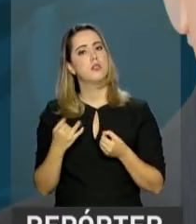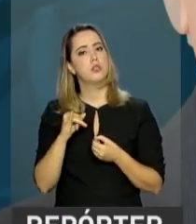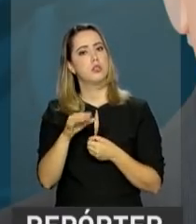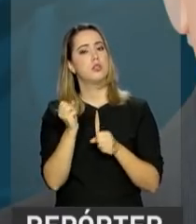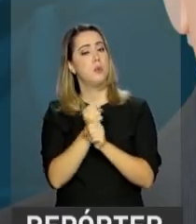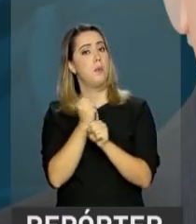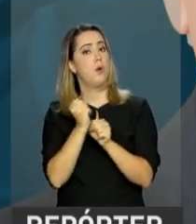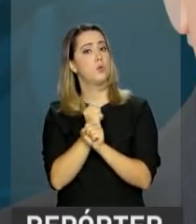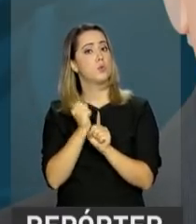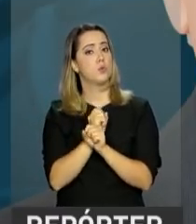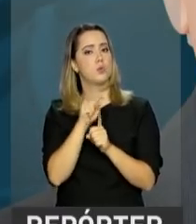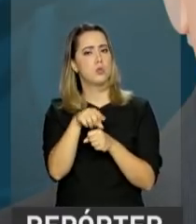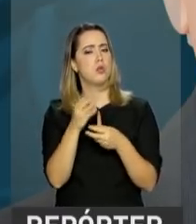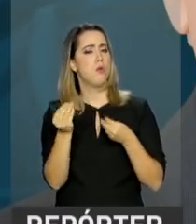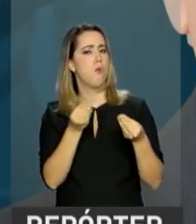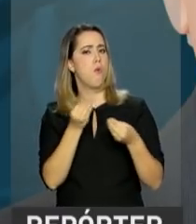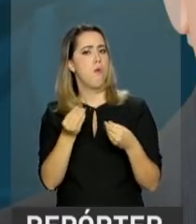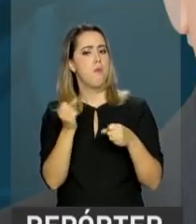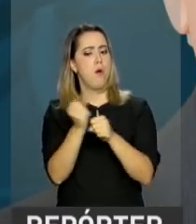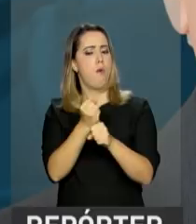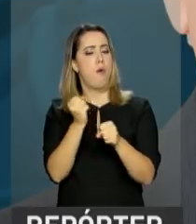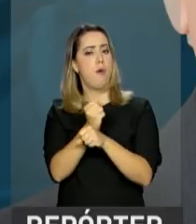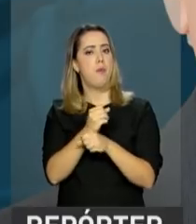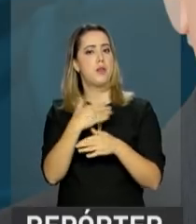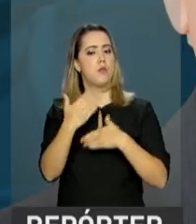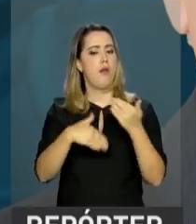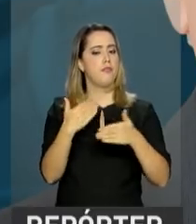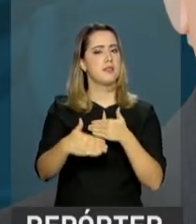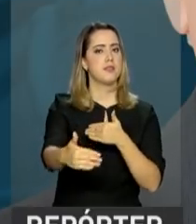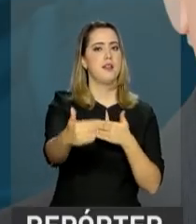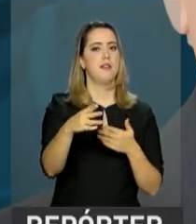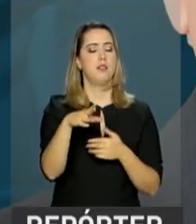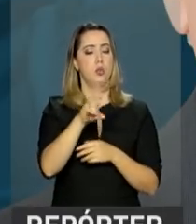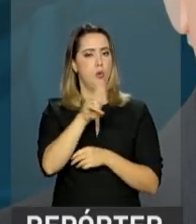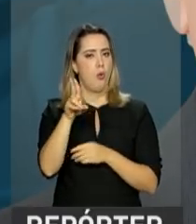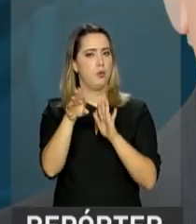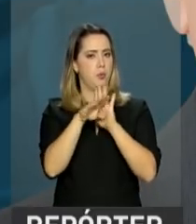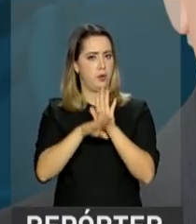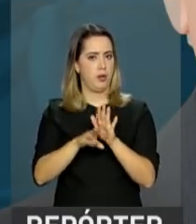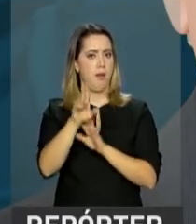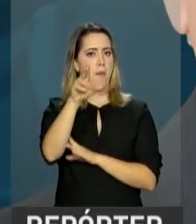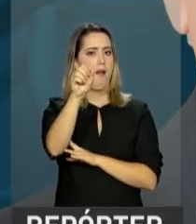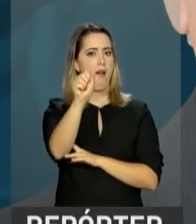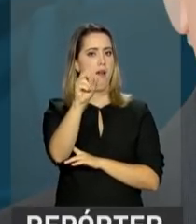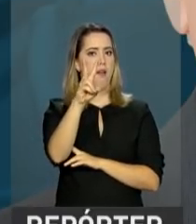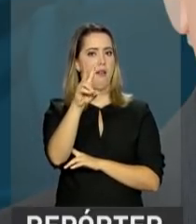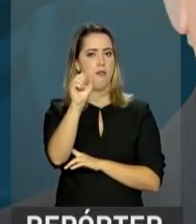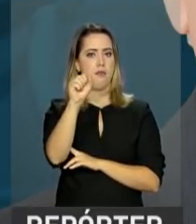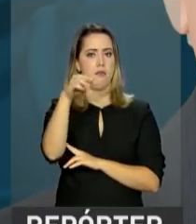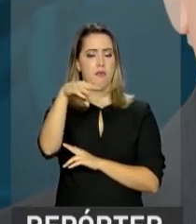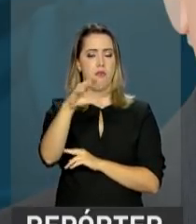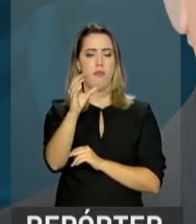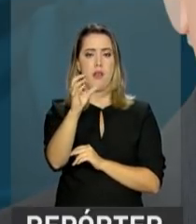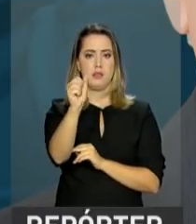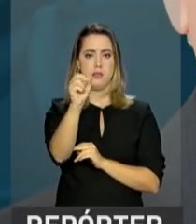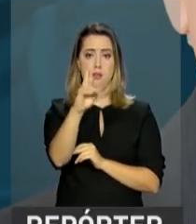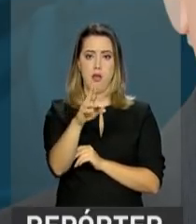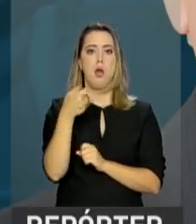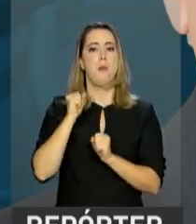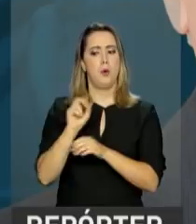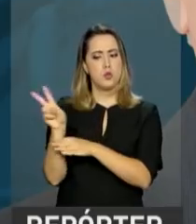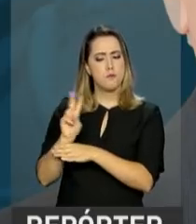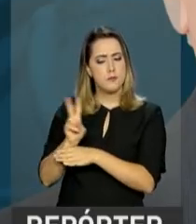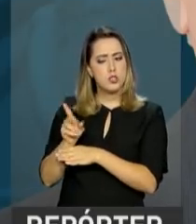se uma obra há como é que tem uma obra do programa avançar e não é só isso ele vai poder ser um fiscal e